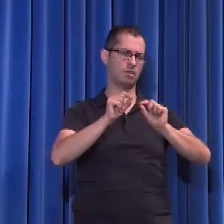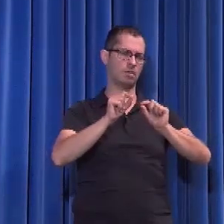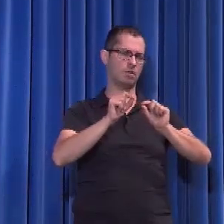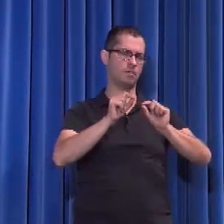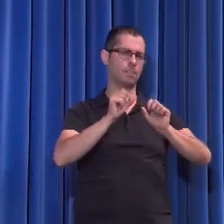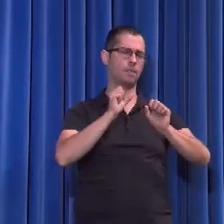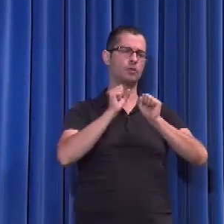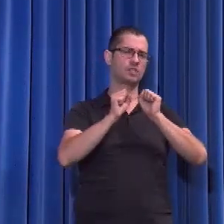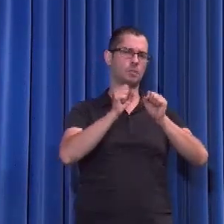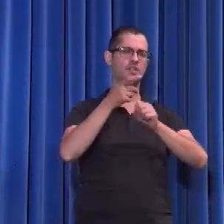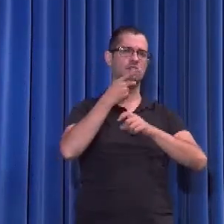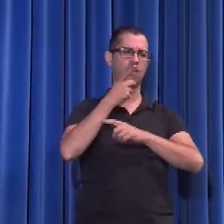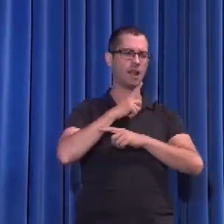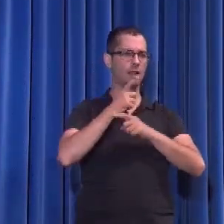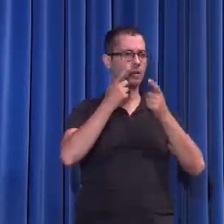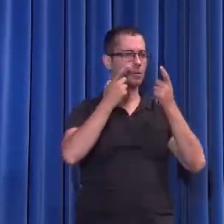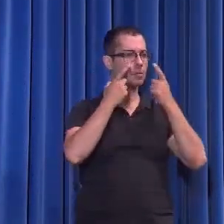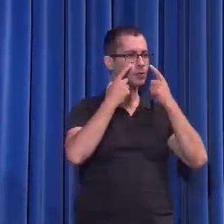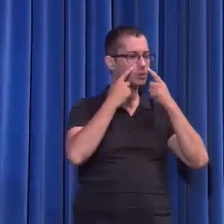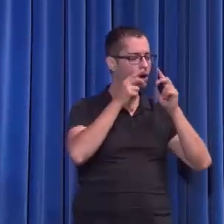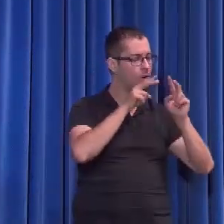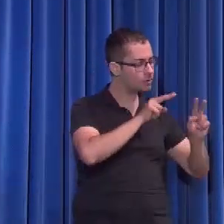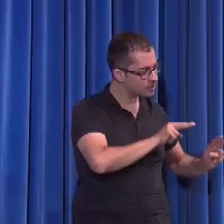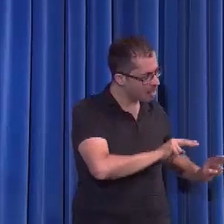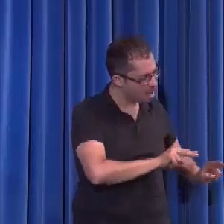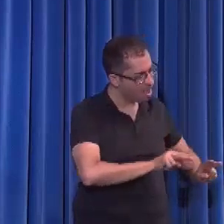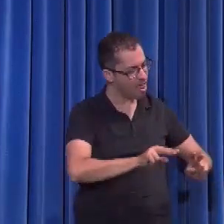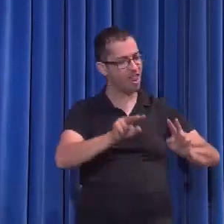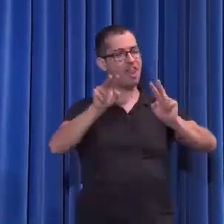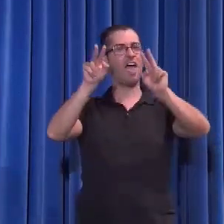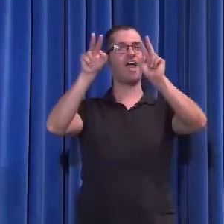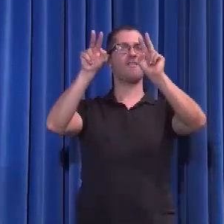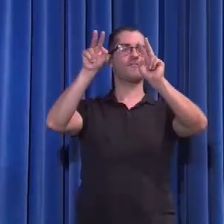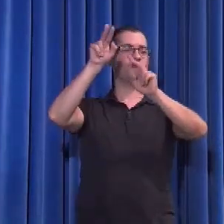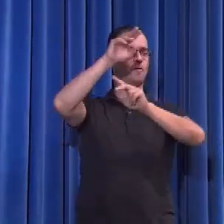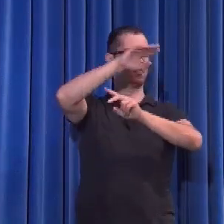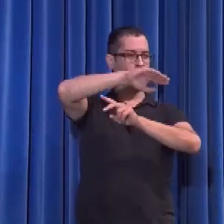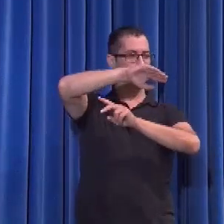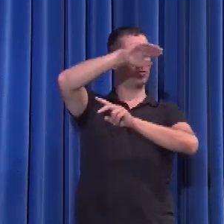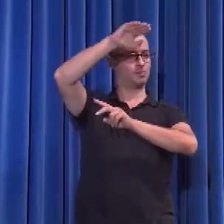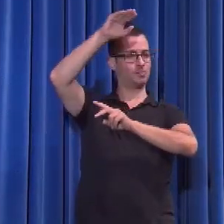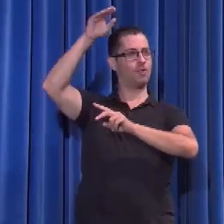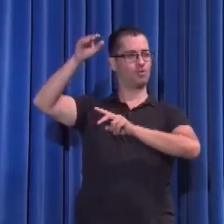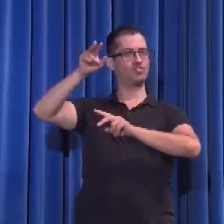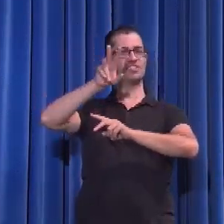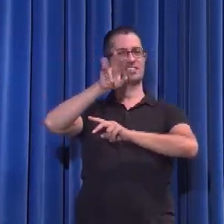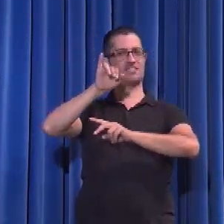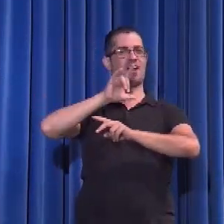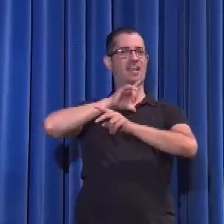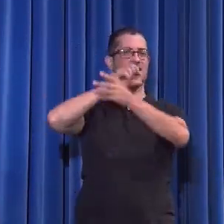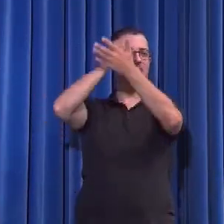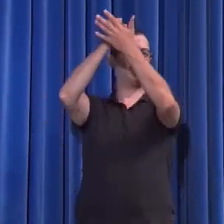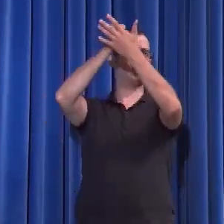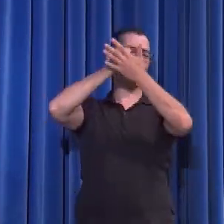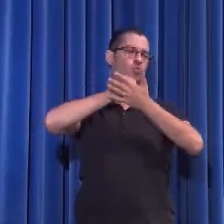que elevo os meus olhos para os montes. De onde me virá o socorro? Será que virá do exército